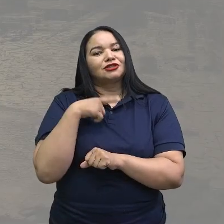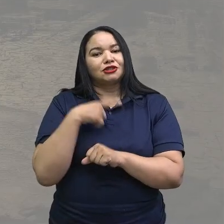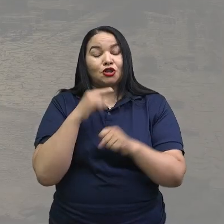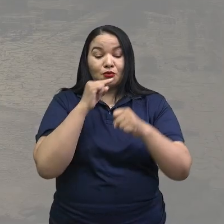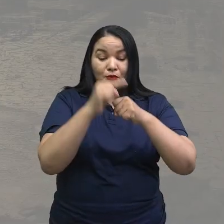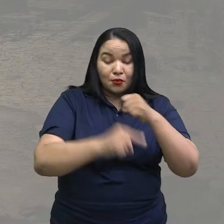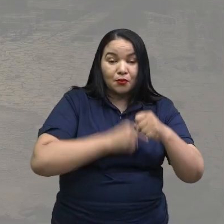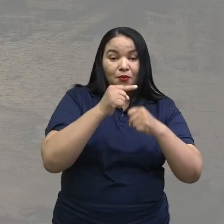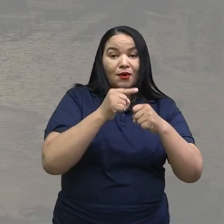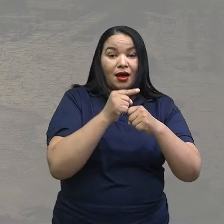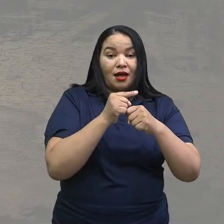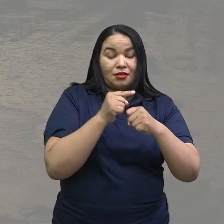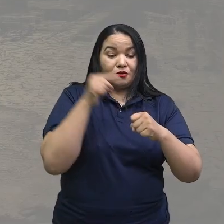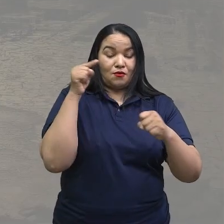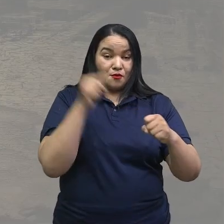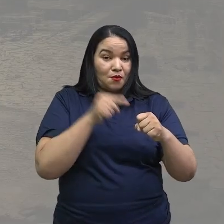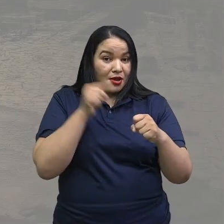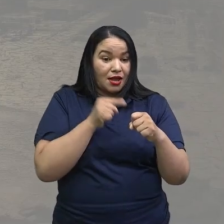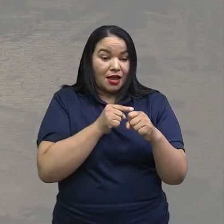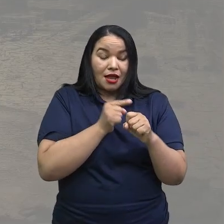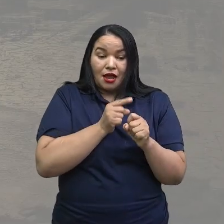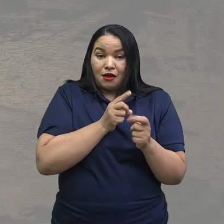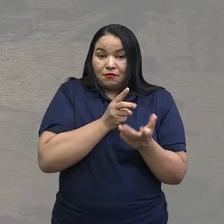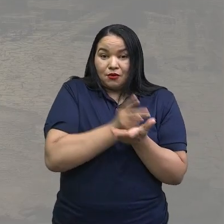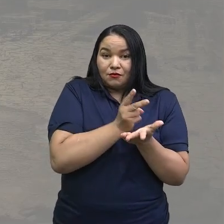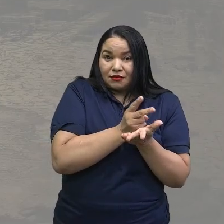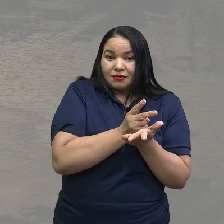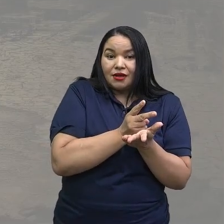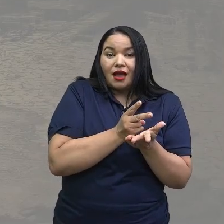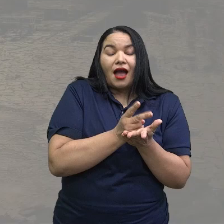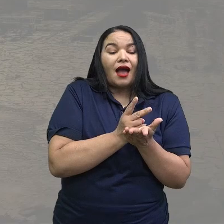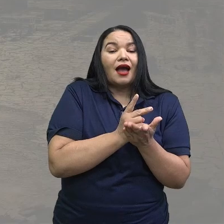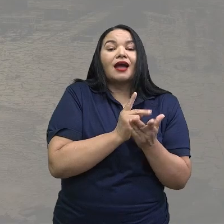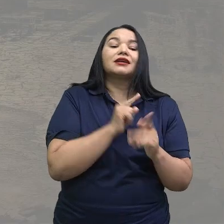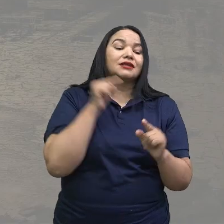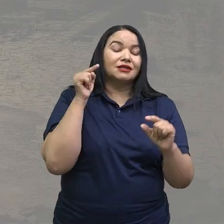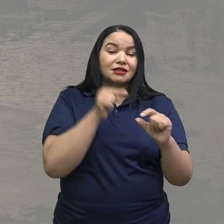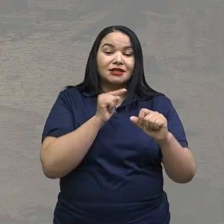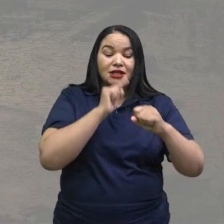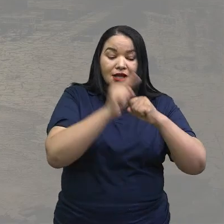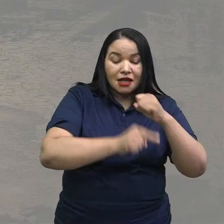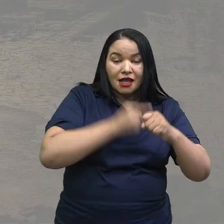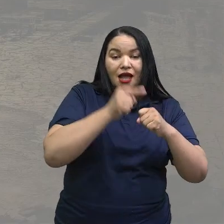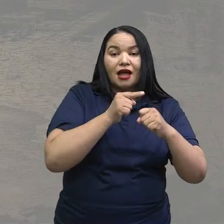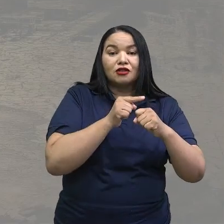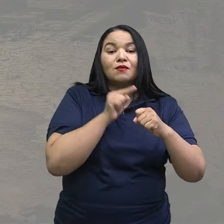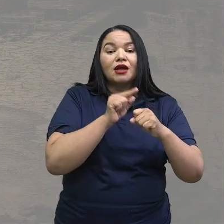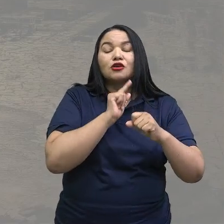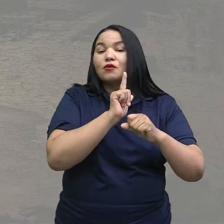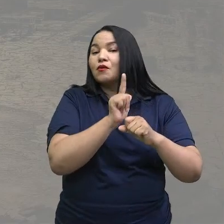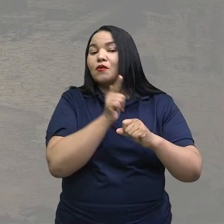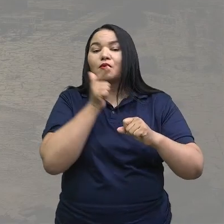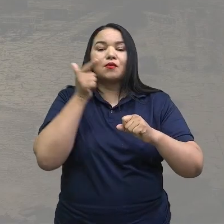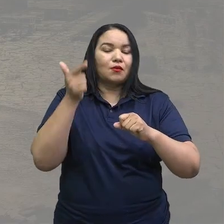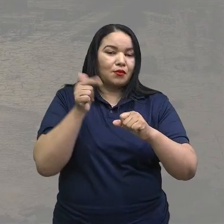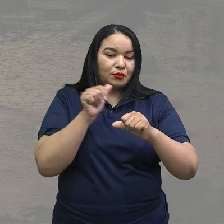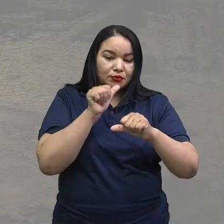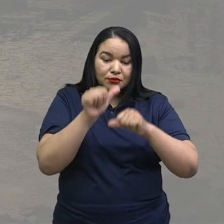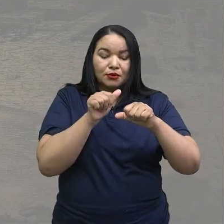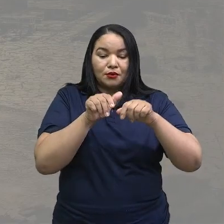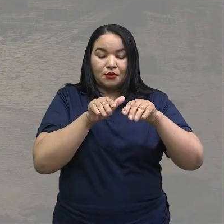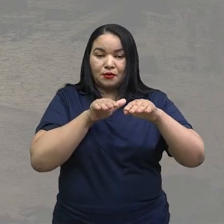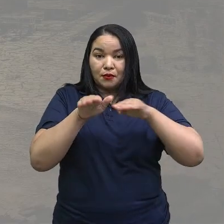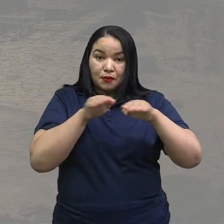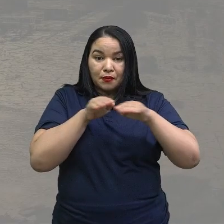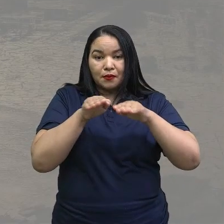que estava instável, né, um átomo que tinha instabilidade, e aí para ele adquirir estabilidade,